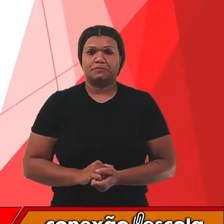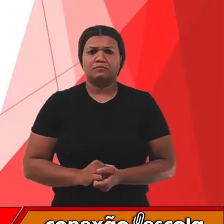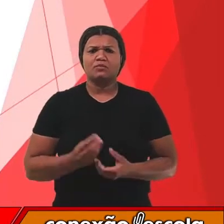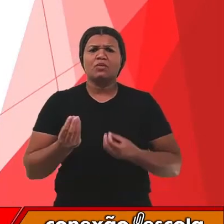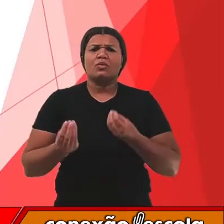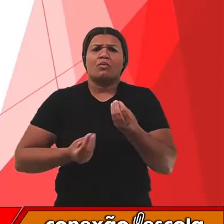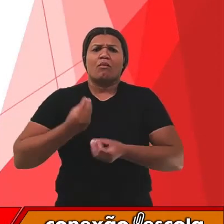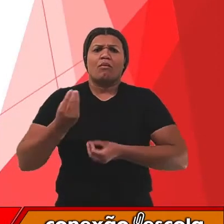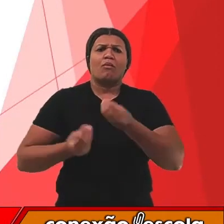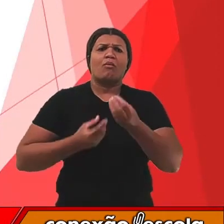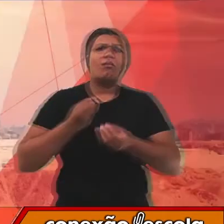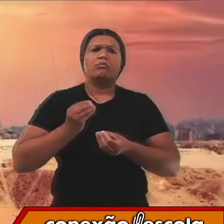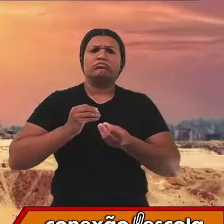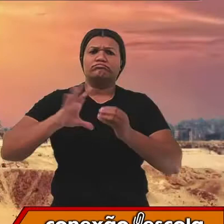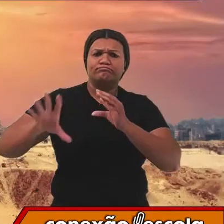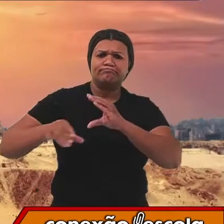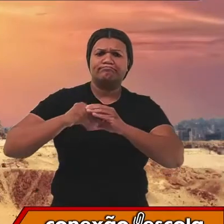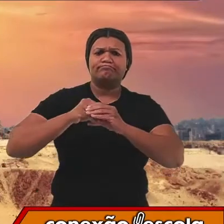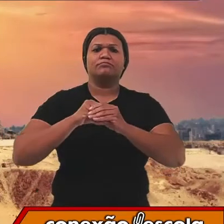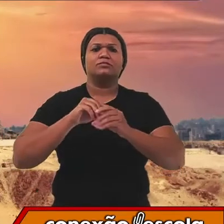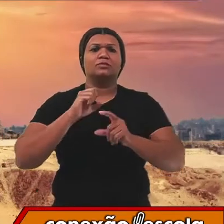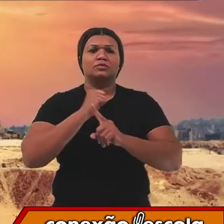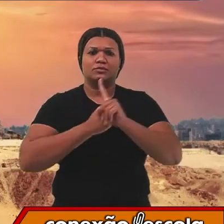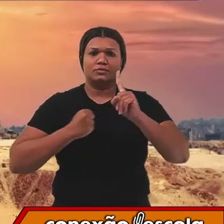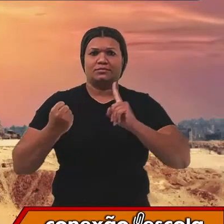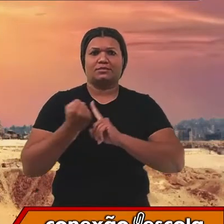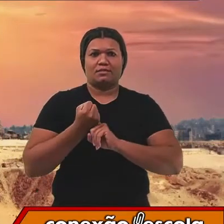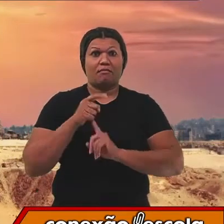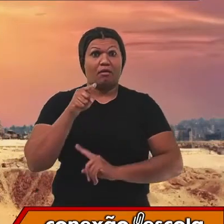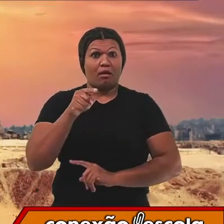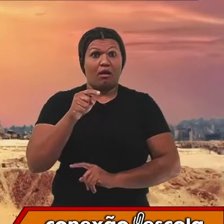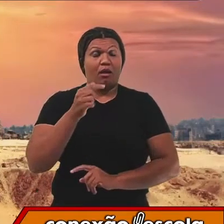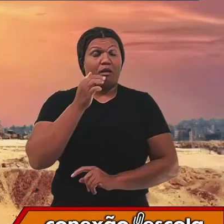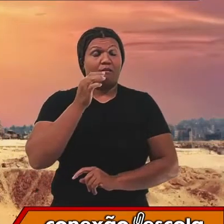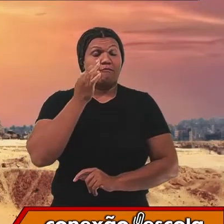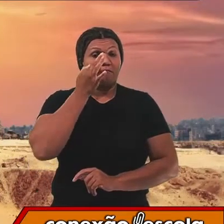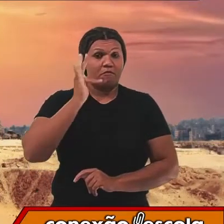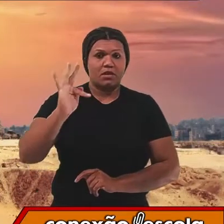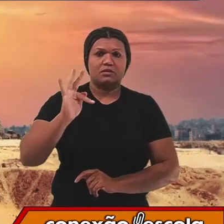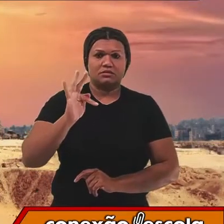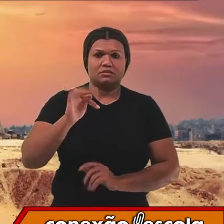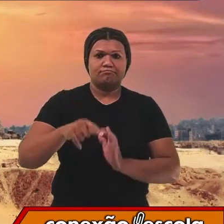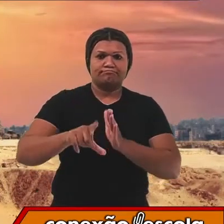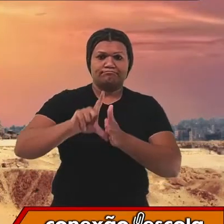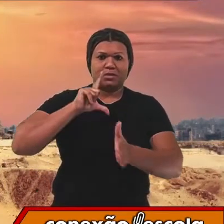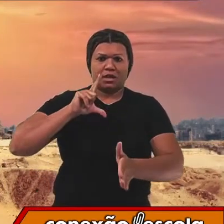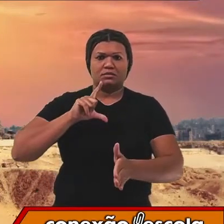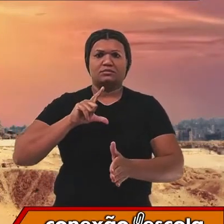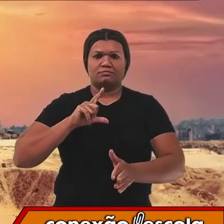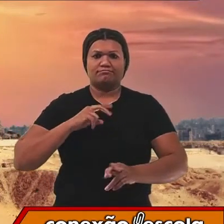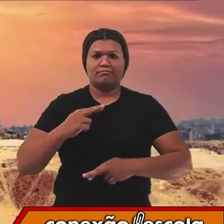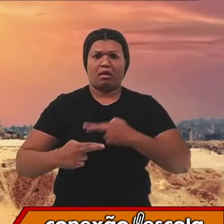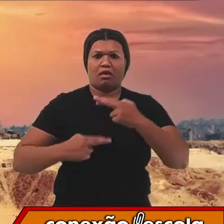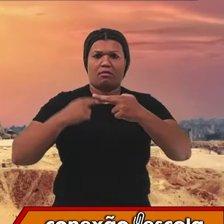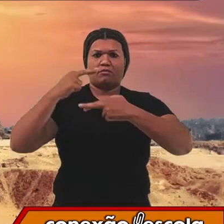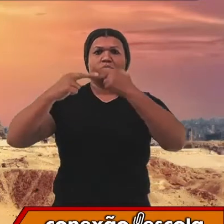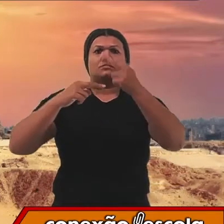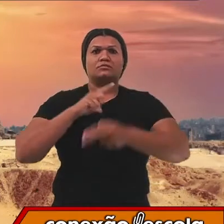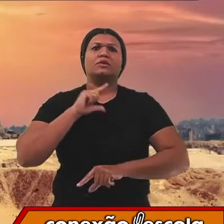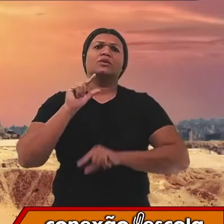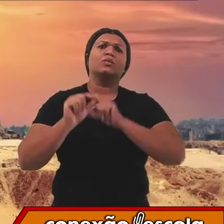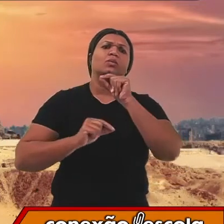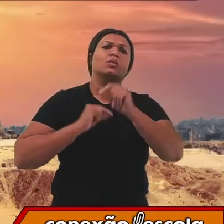Como composição social nessa França pré-revolucionária, nós temos a